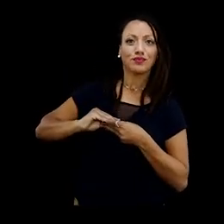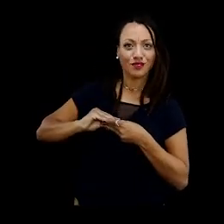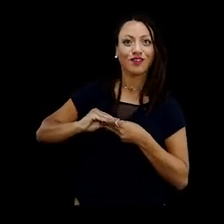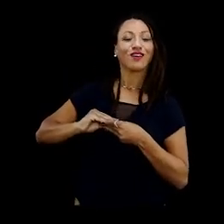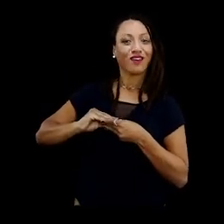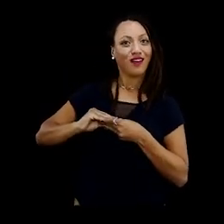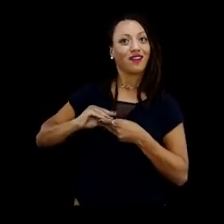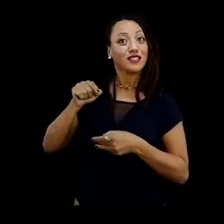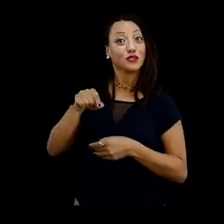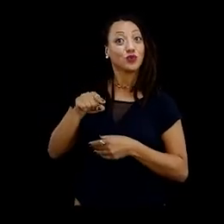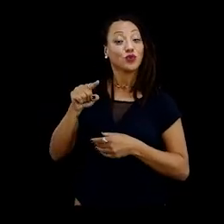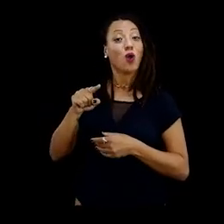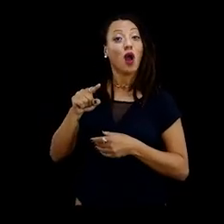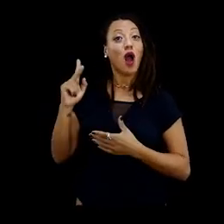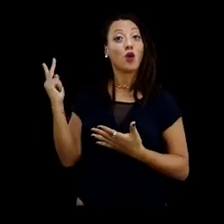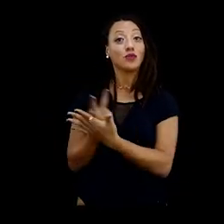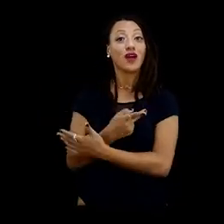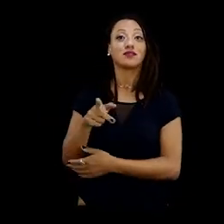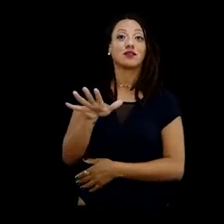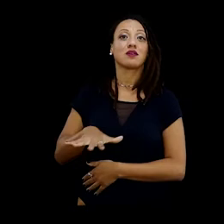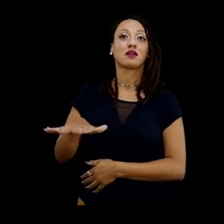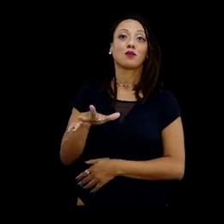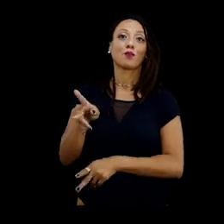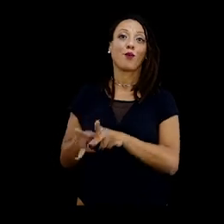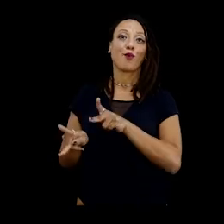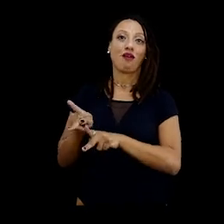dá preponderantemente na área popular,